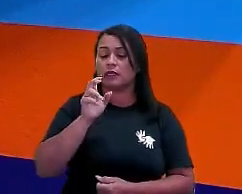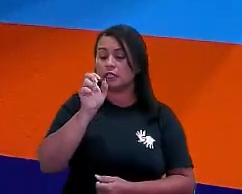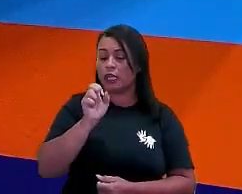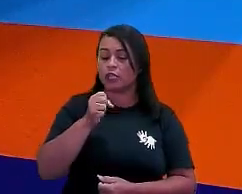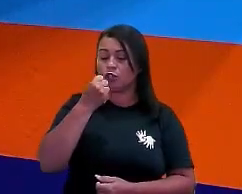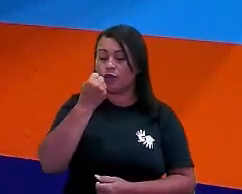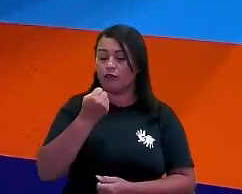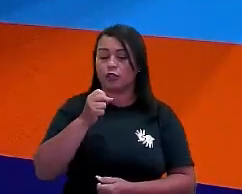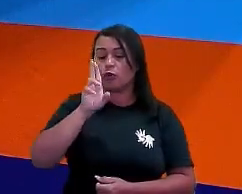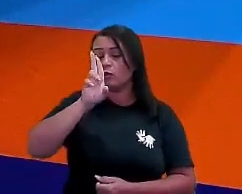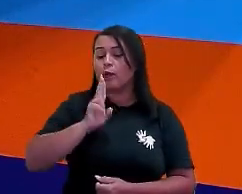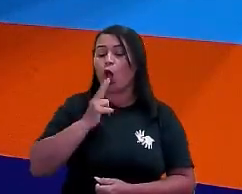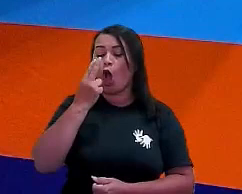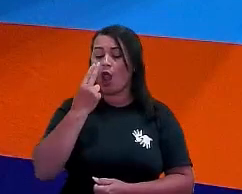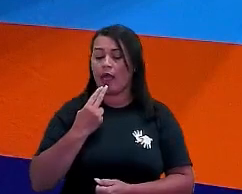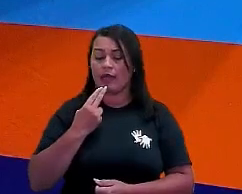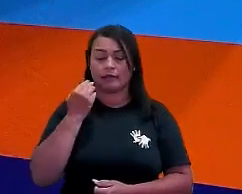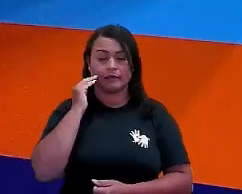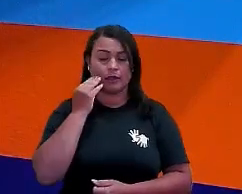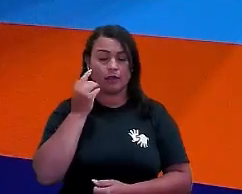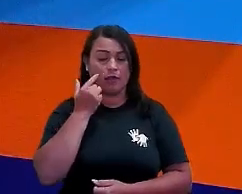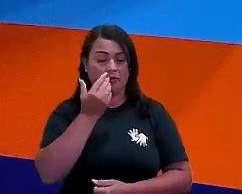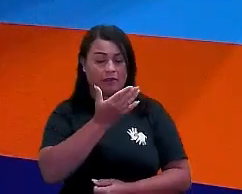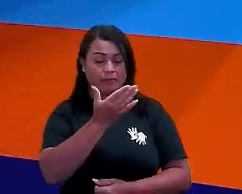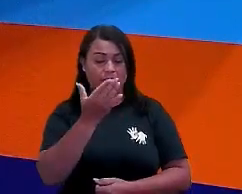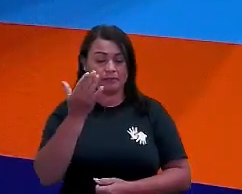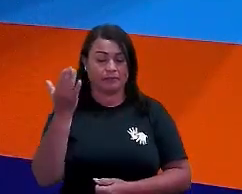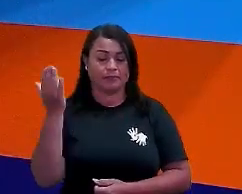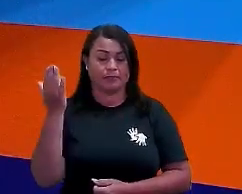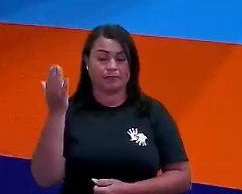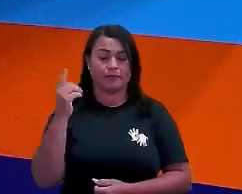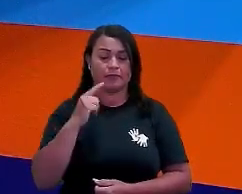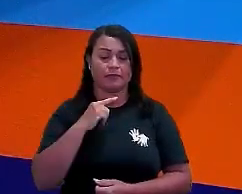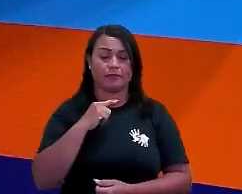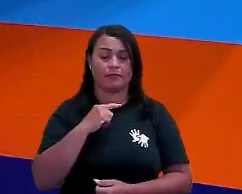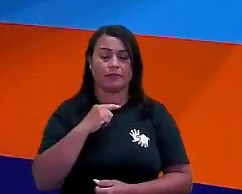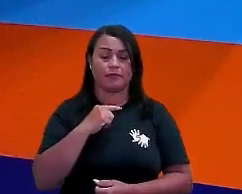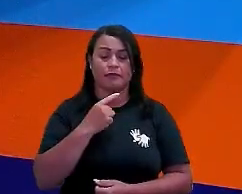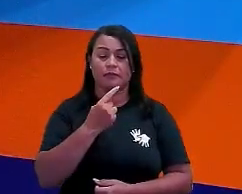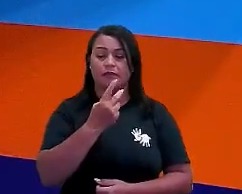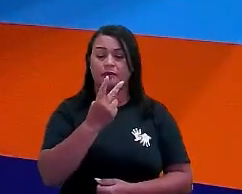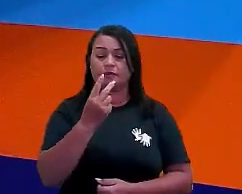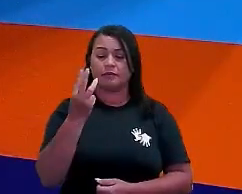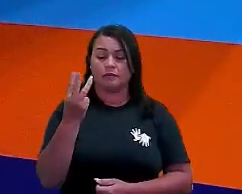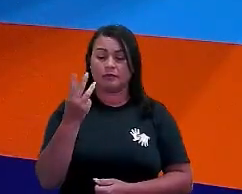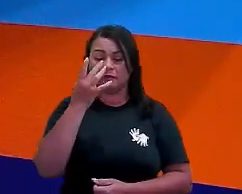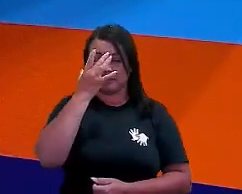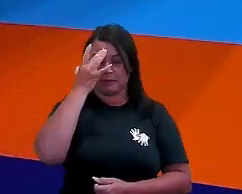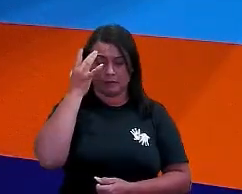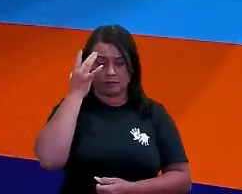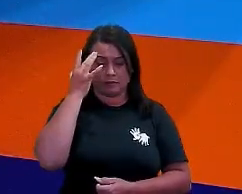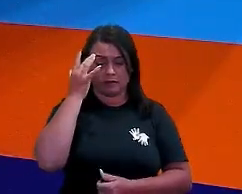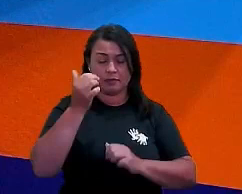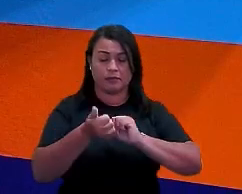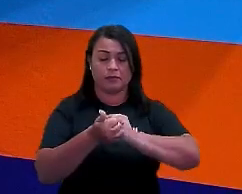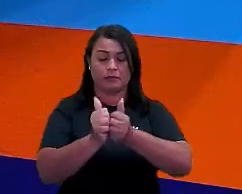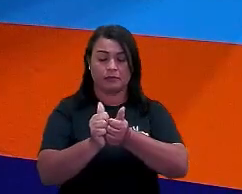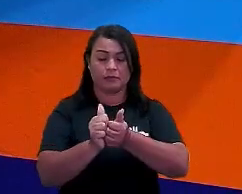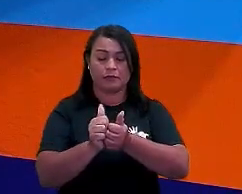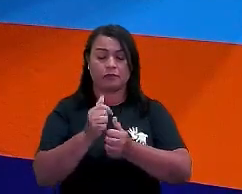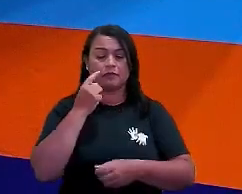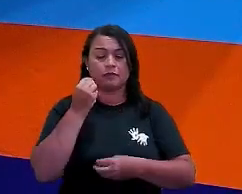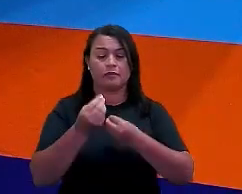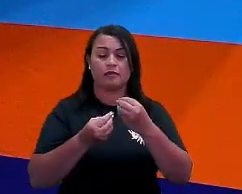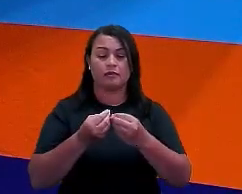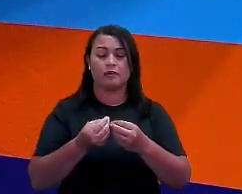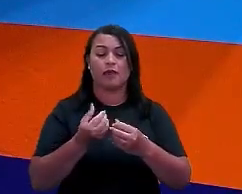e completa a tabela. Ó, nós temos aí três jogadores, né? E aí,